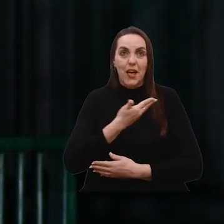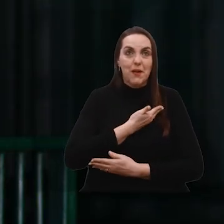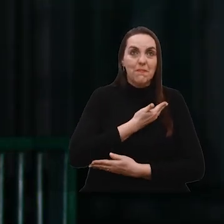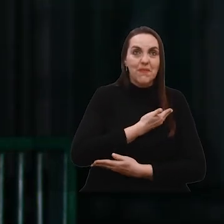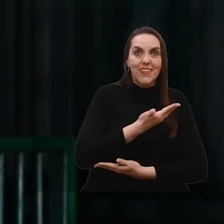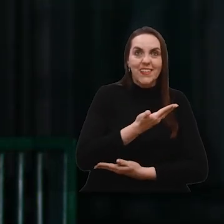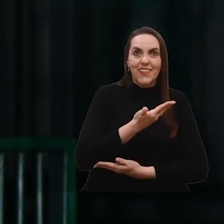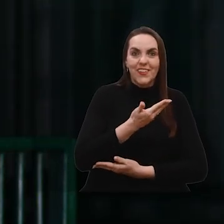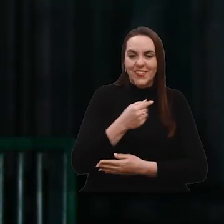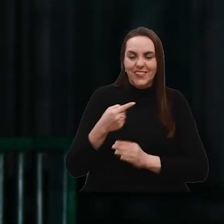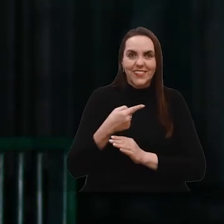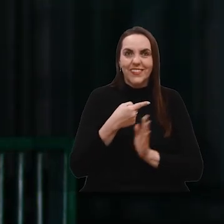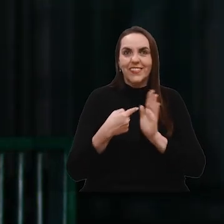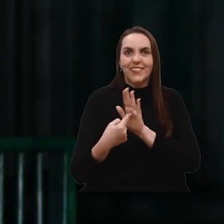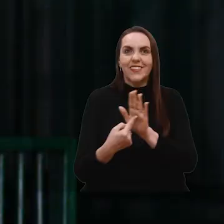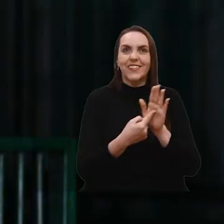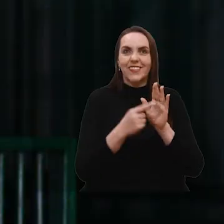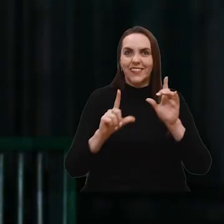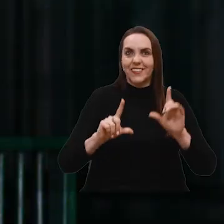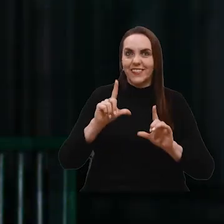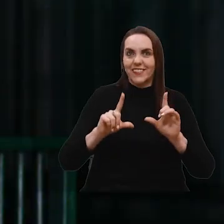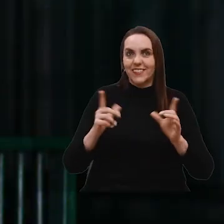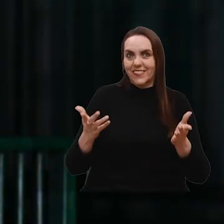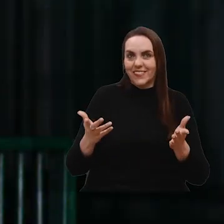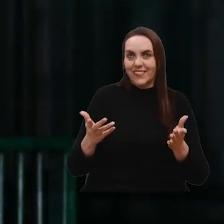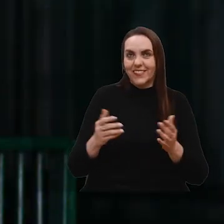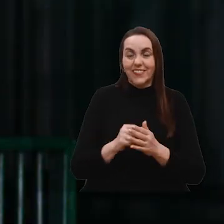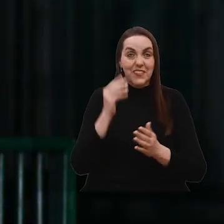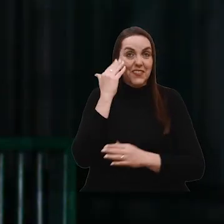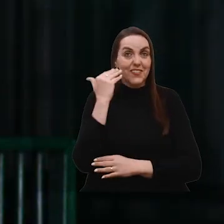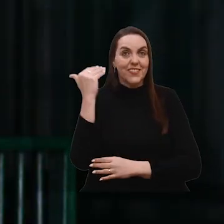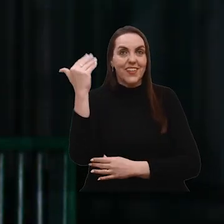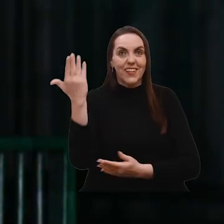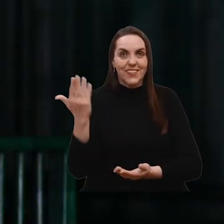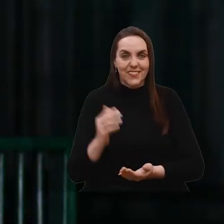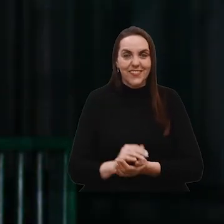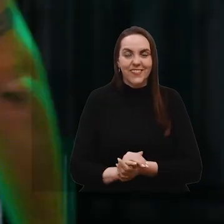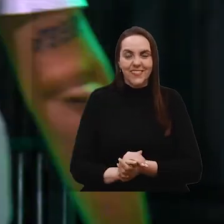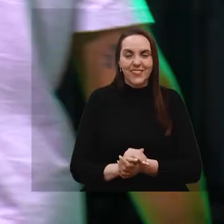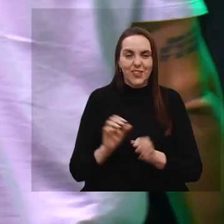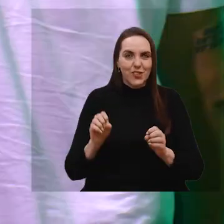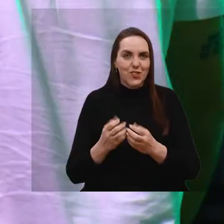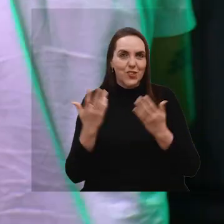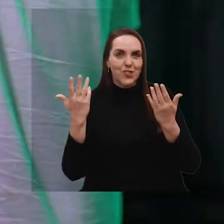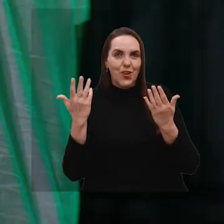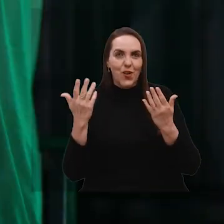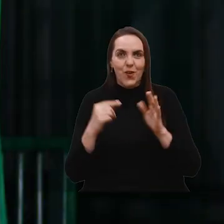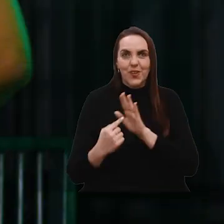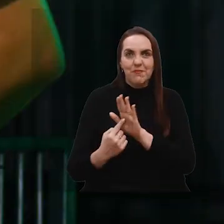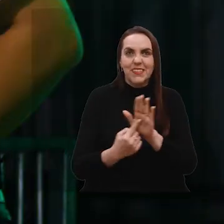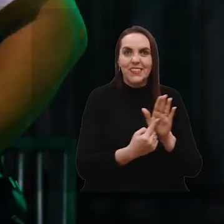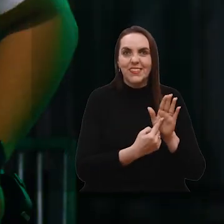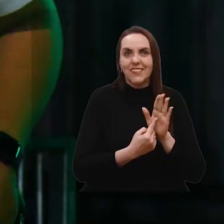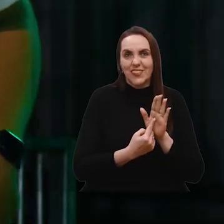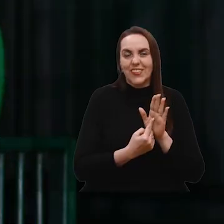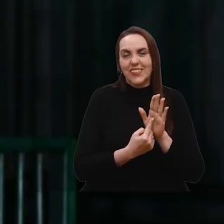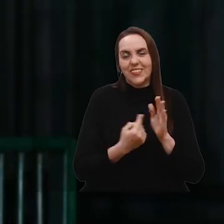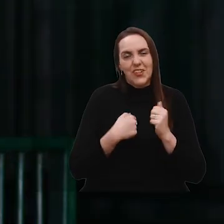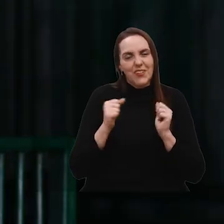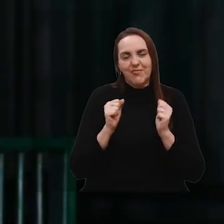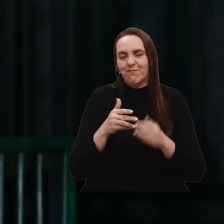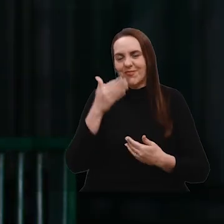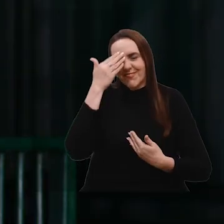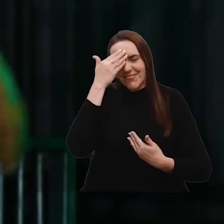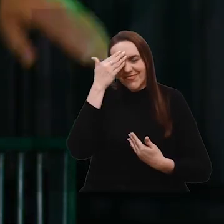bom quando eu vejo amigos aparecendo na televisão, fazendo sucesso nos seus shows, nas